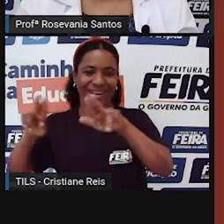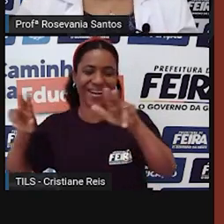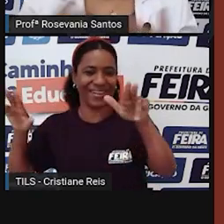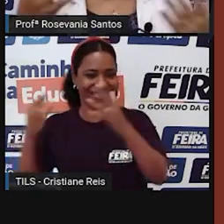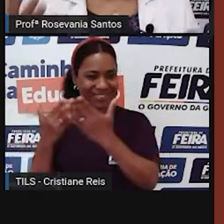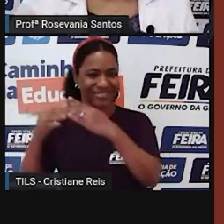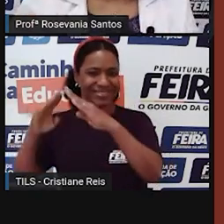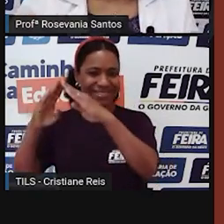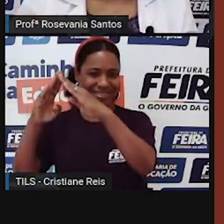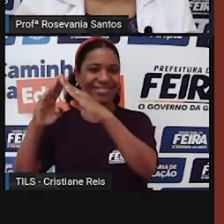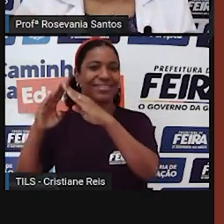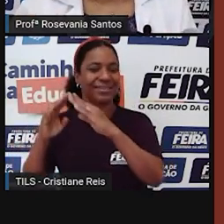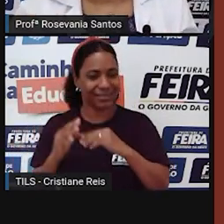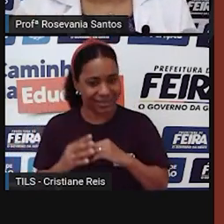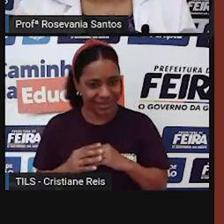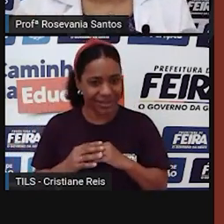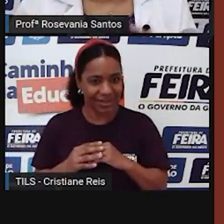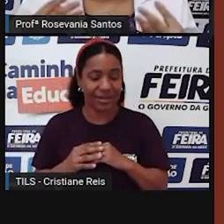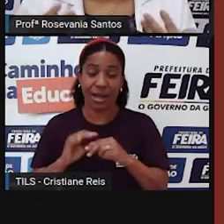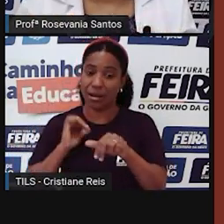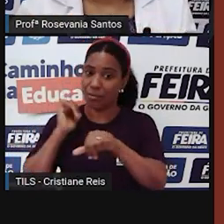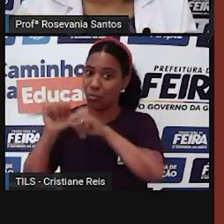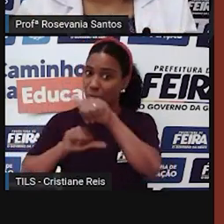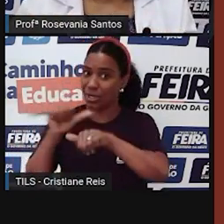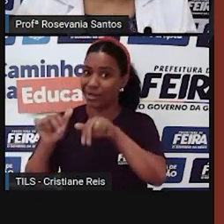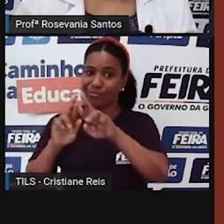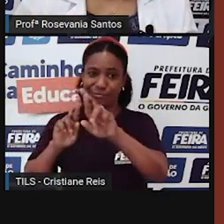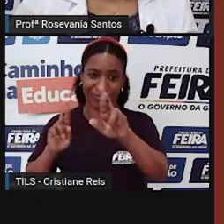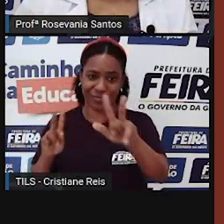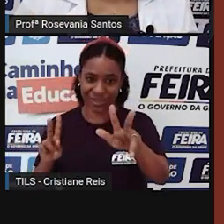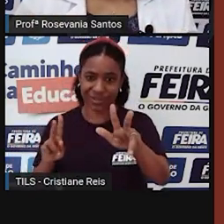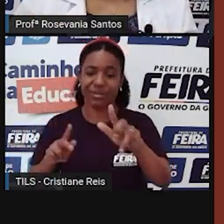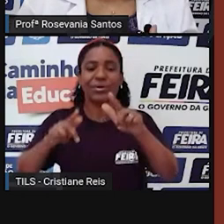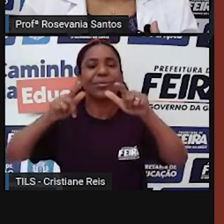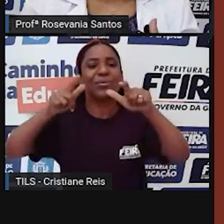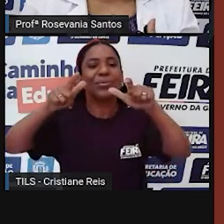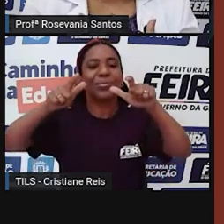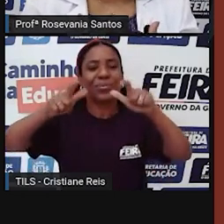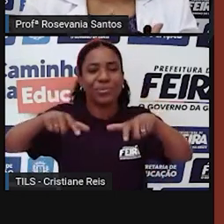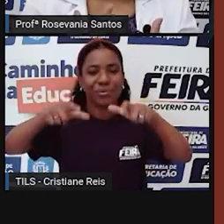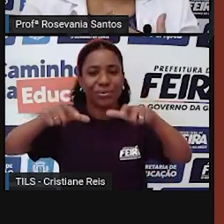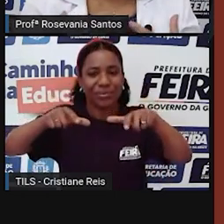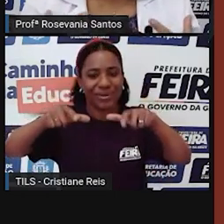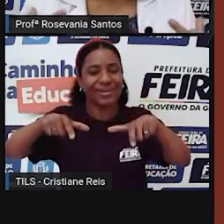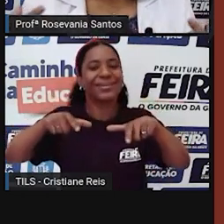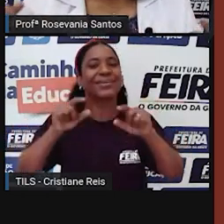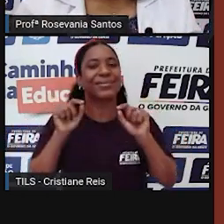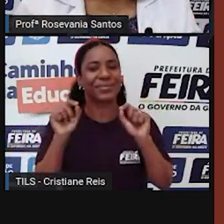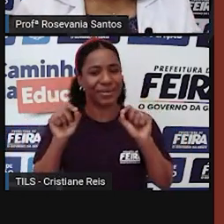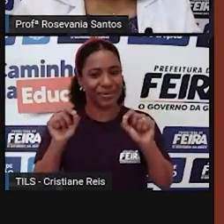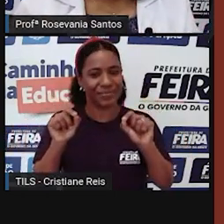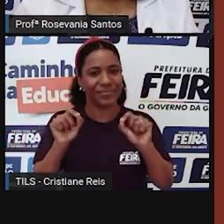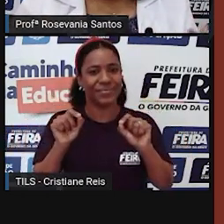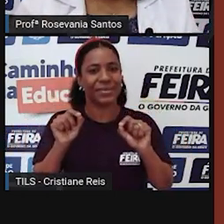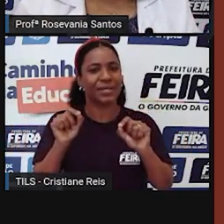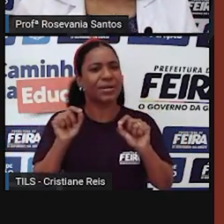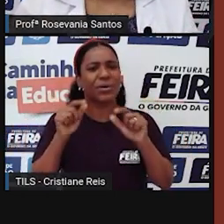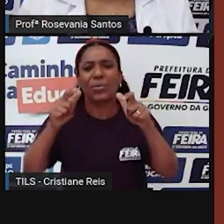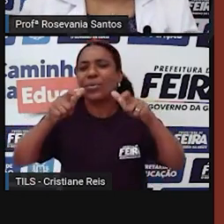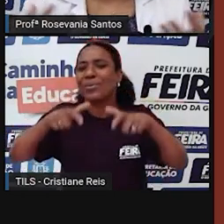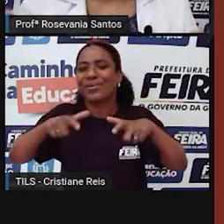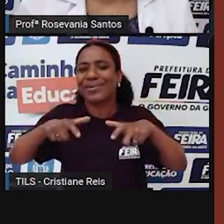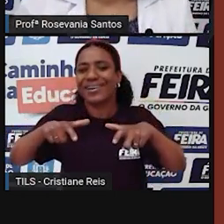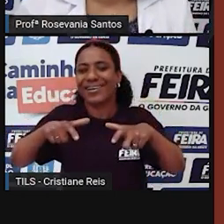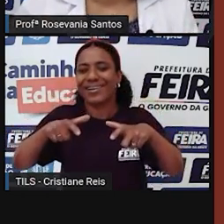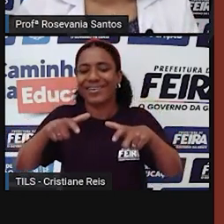daí, nós temos o conceito de lugar, que é esse, bora entender assim, né,